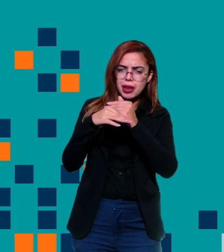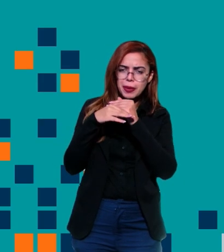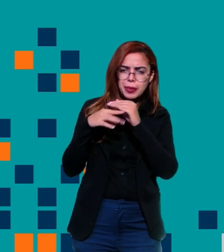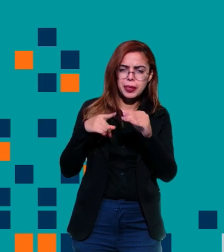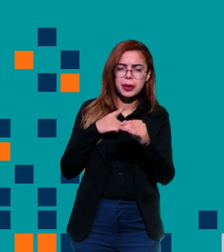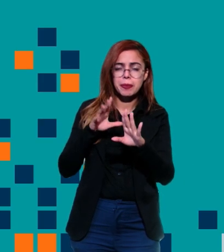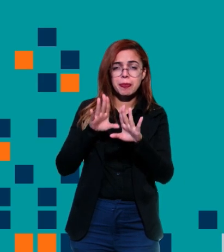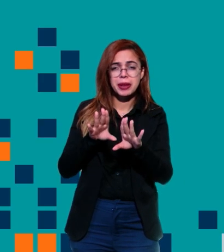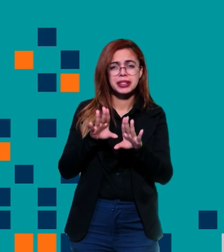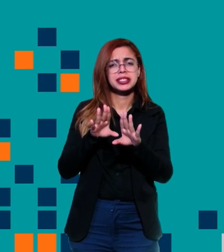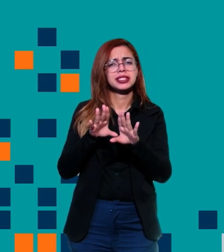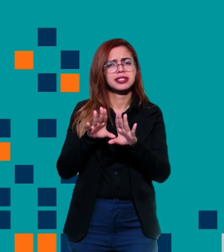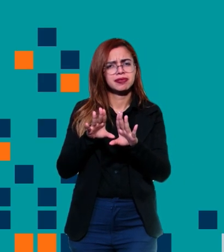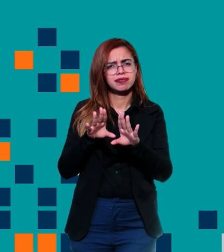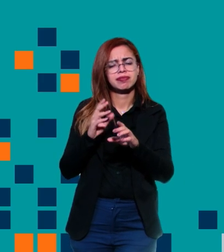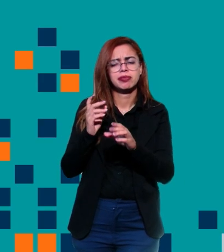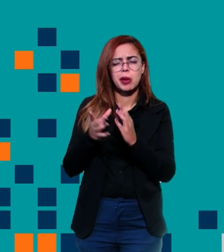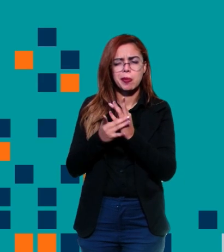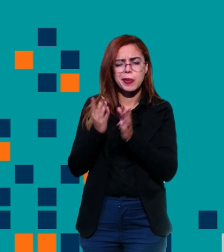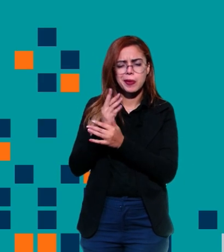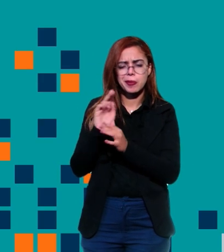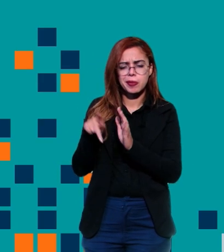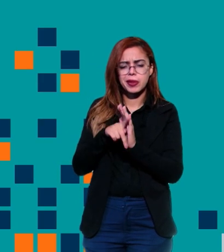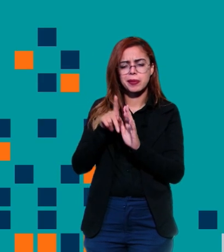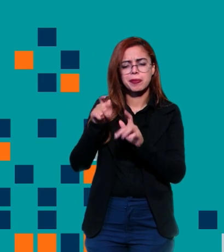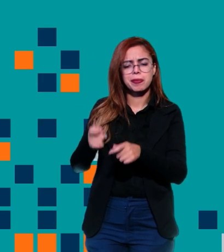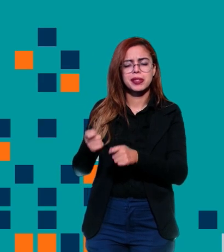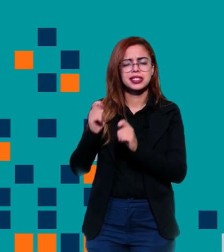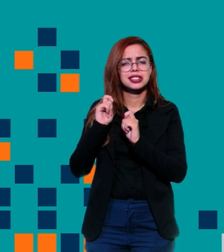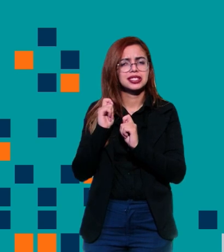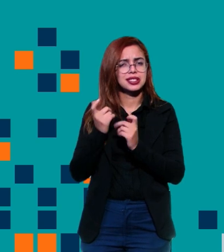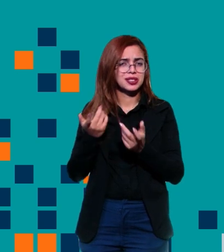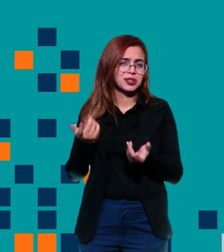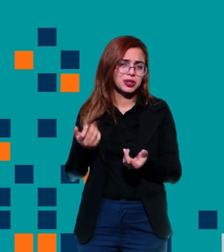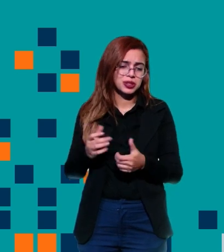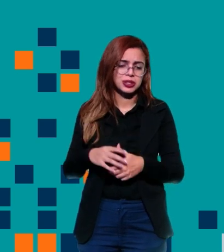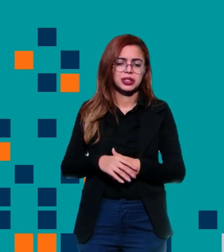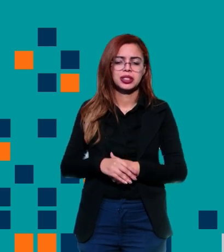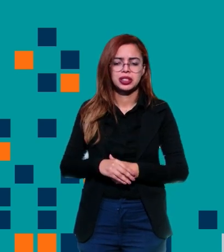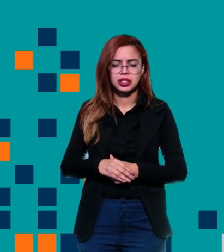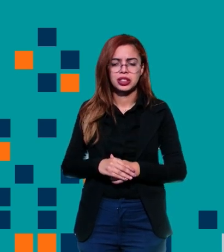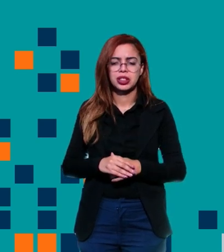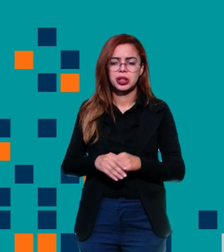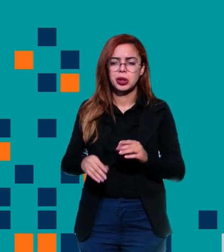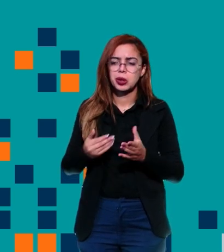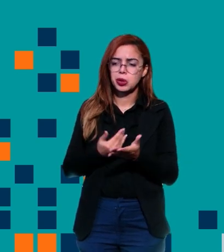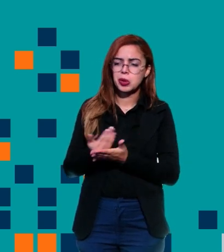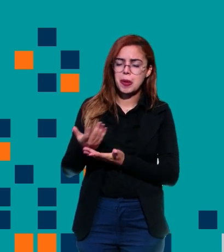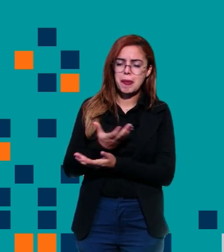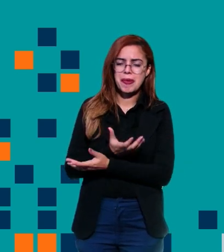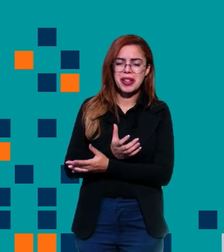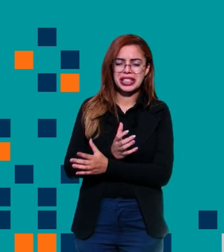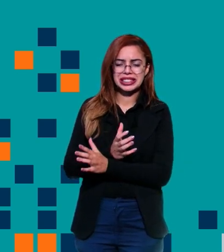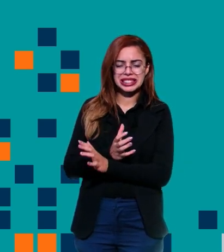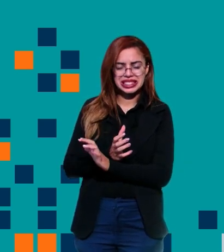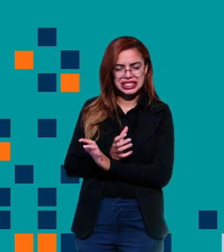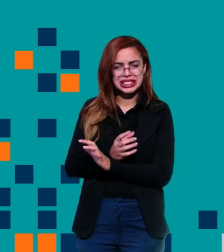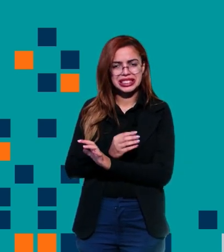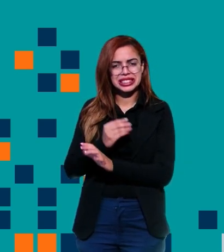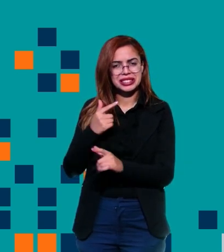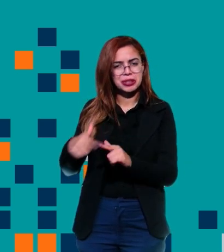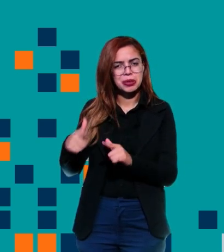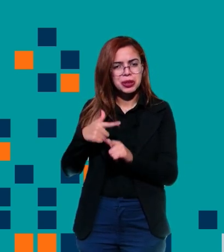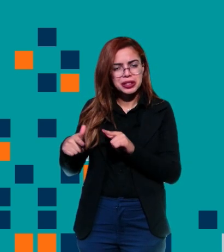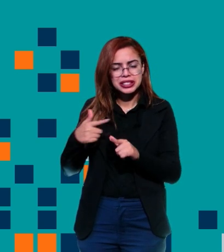de obra lá, como é de pescadores e tudo, lá começou a apodrecer um pouco o compensado naval embaixo, você